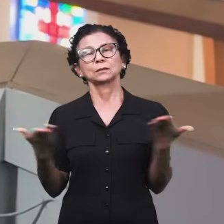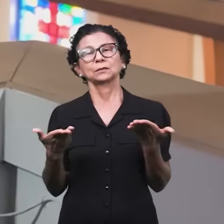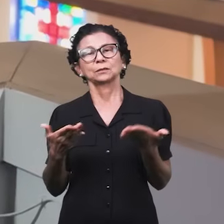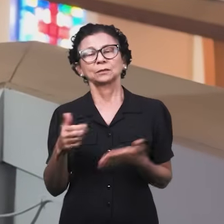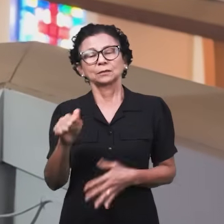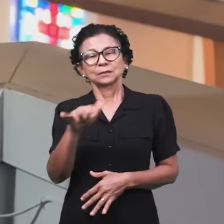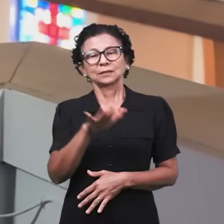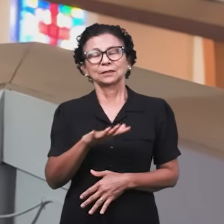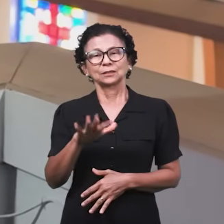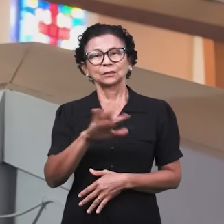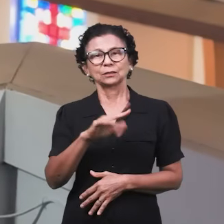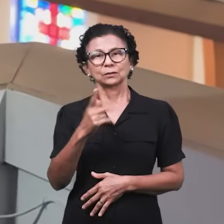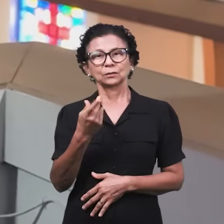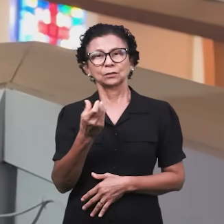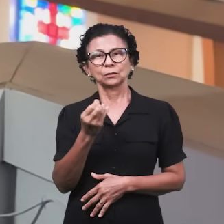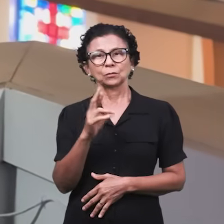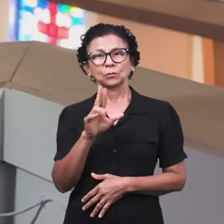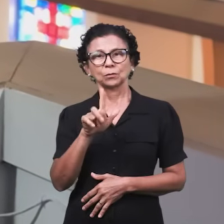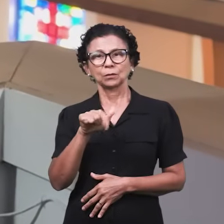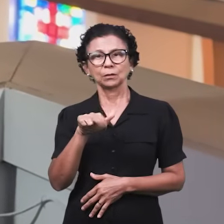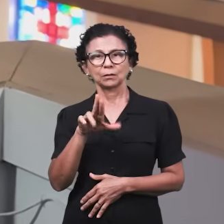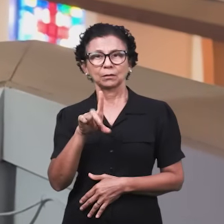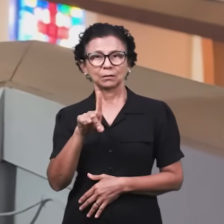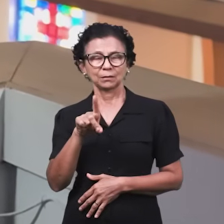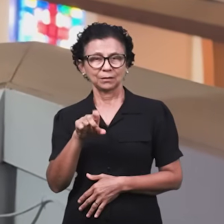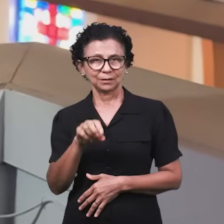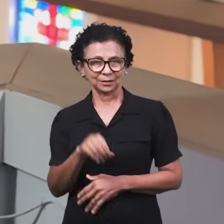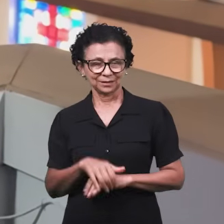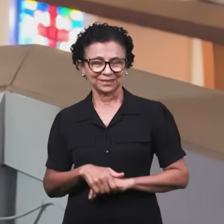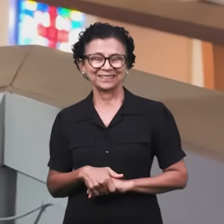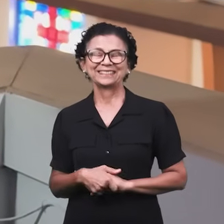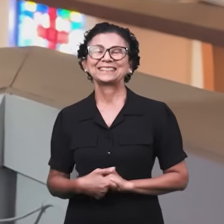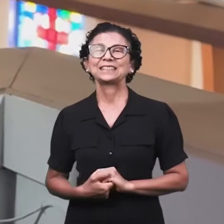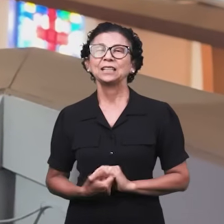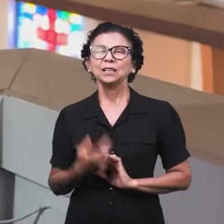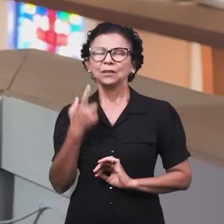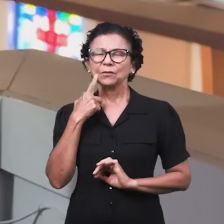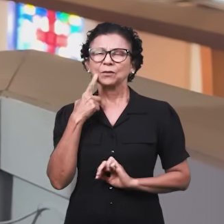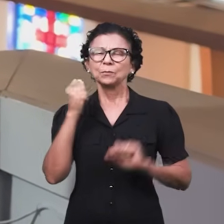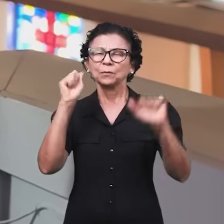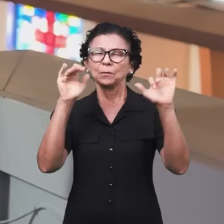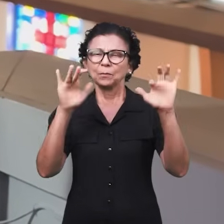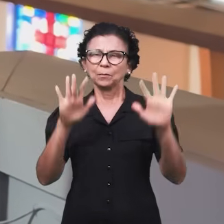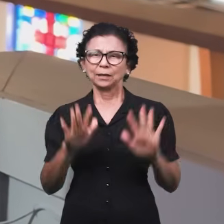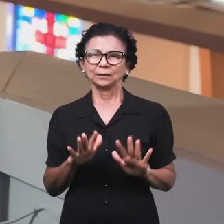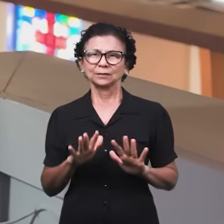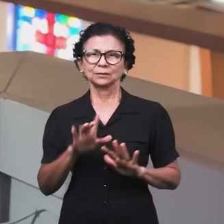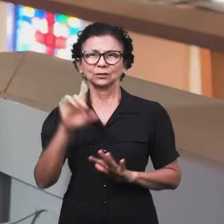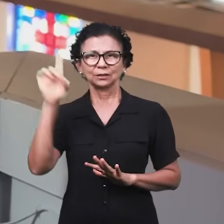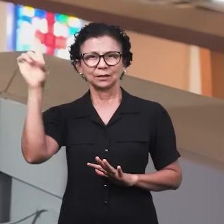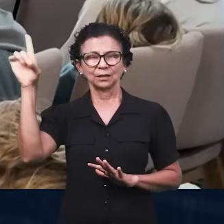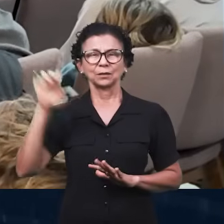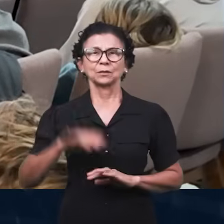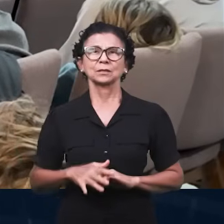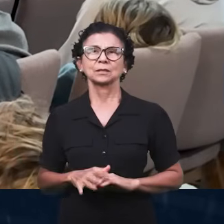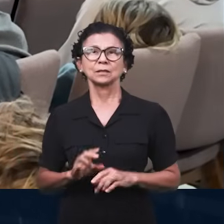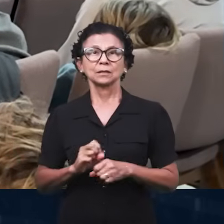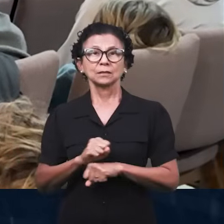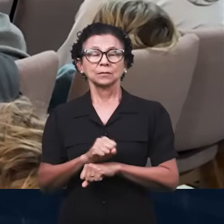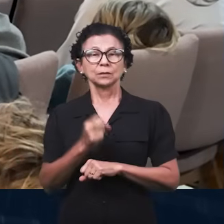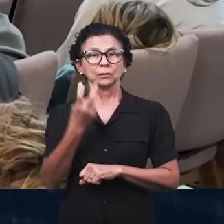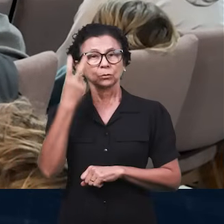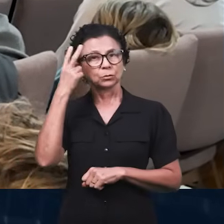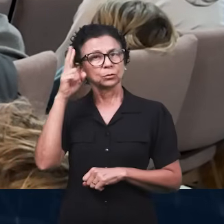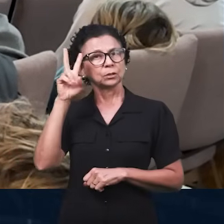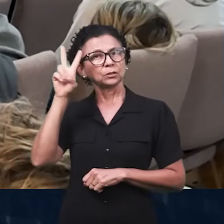Nós estamos aqui na região de Orlando, no Seminário da Flórida, e vamos contar as grandes bênçãos que o Senhor tem operado neste evento. O seminário